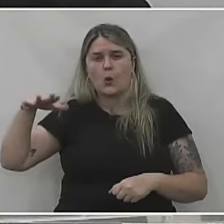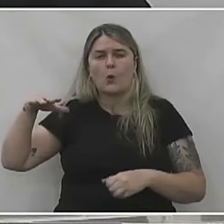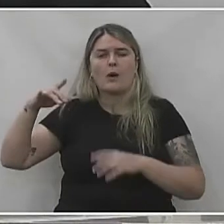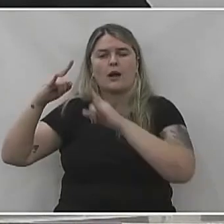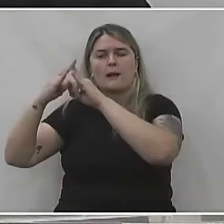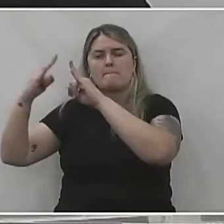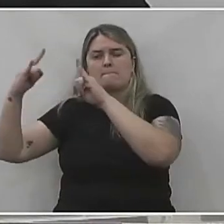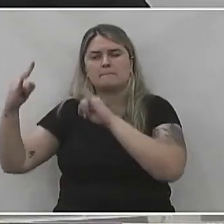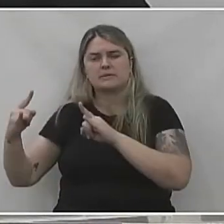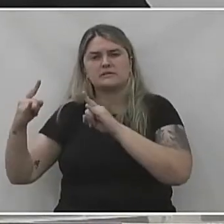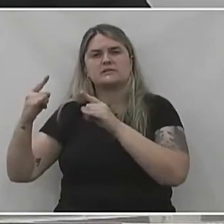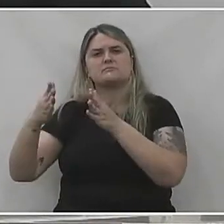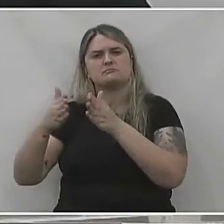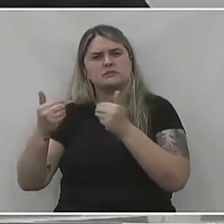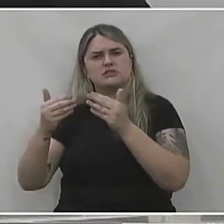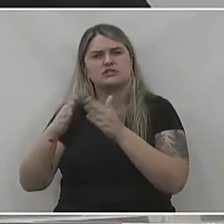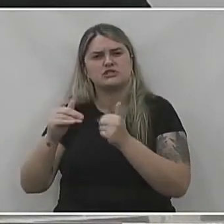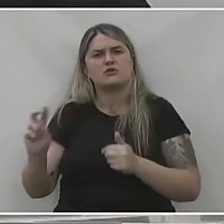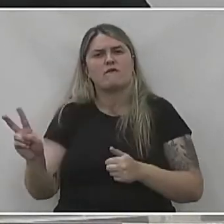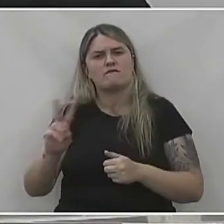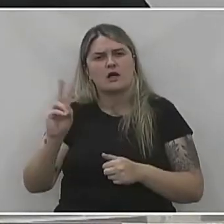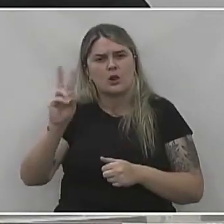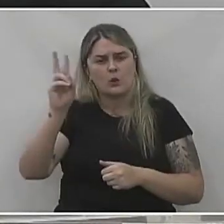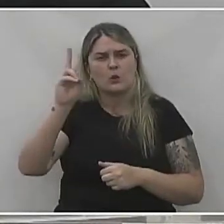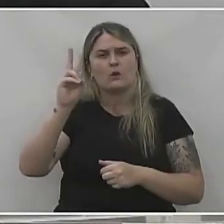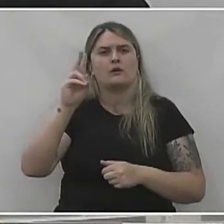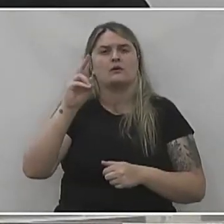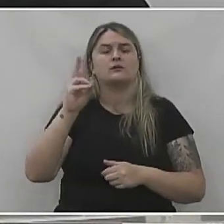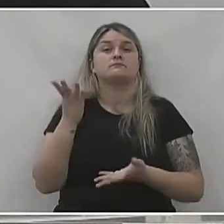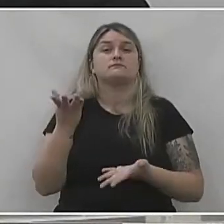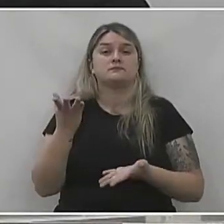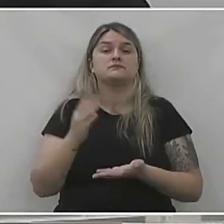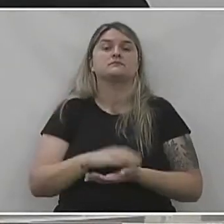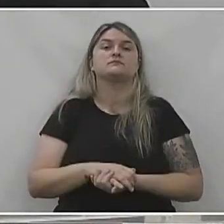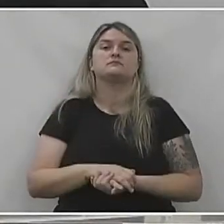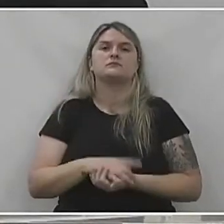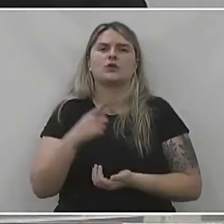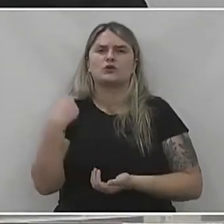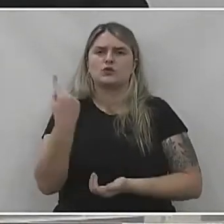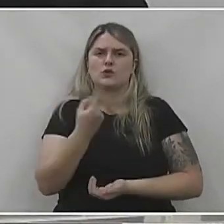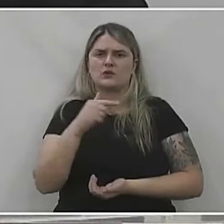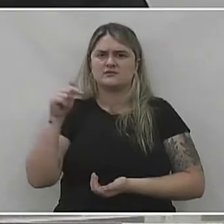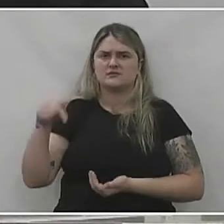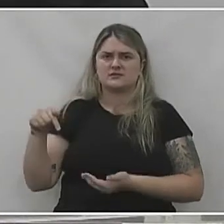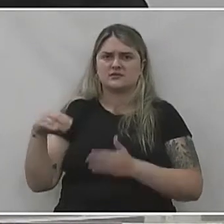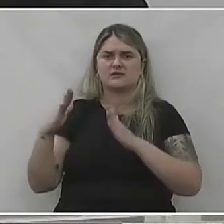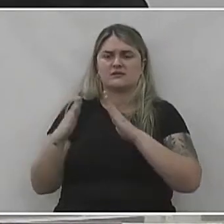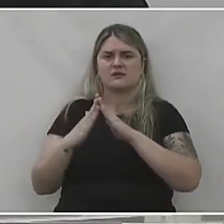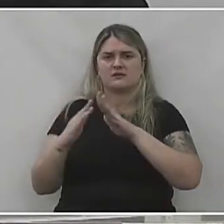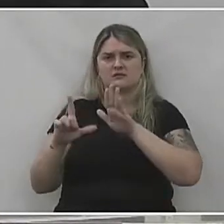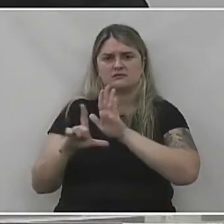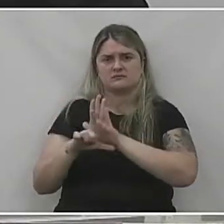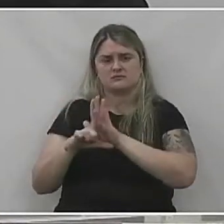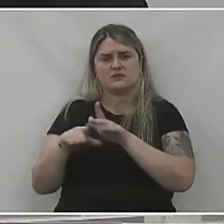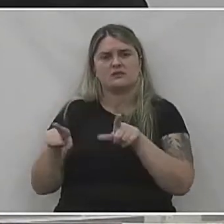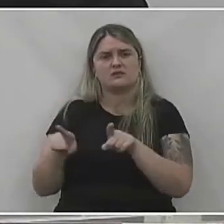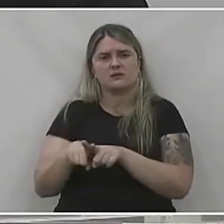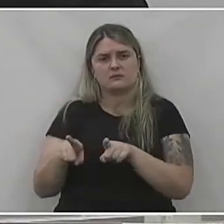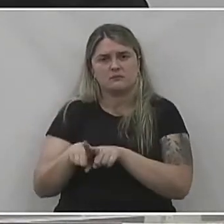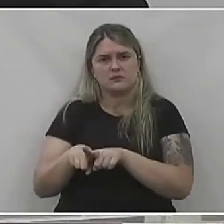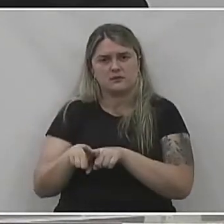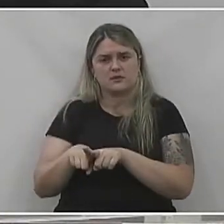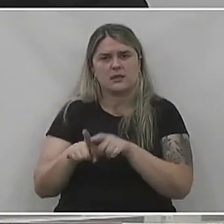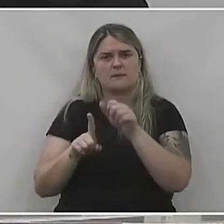cantando reivindicando os seus valores Então e nós aqui nessa casa de leis também